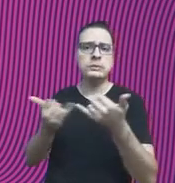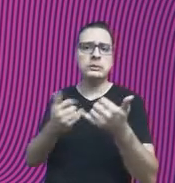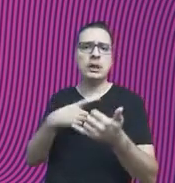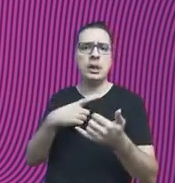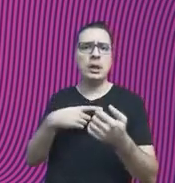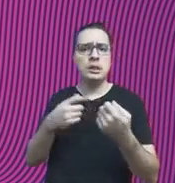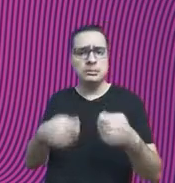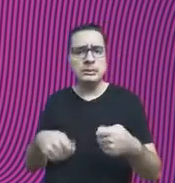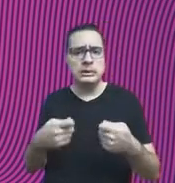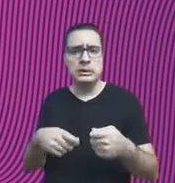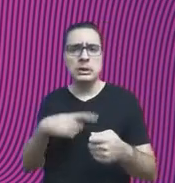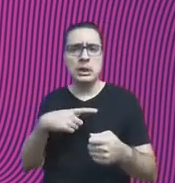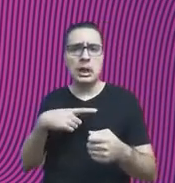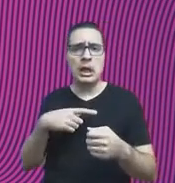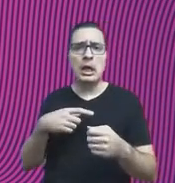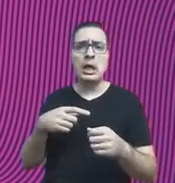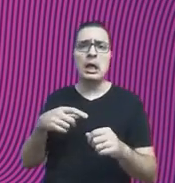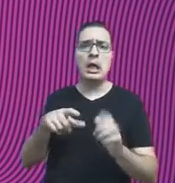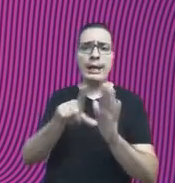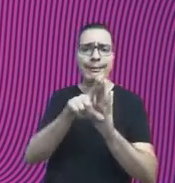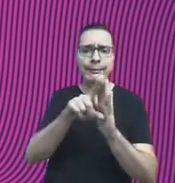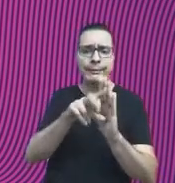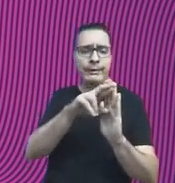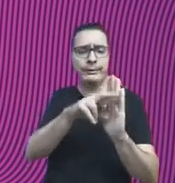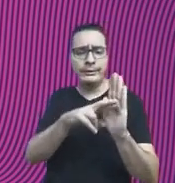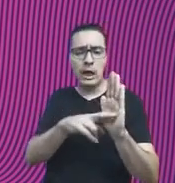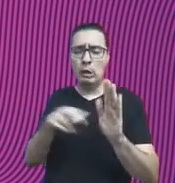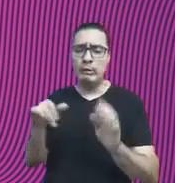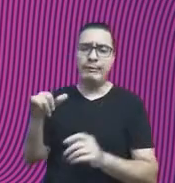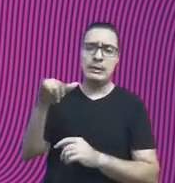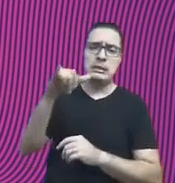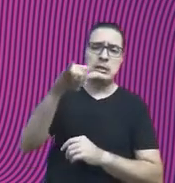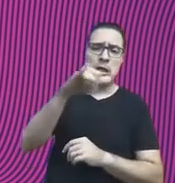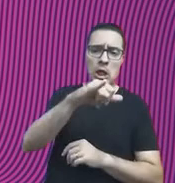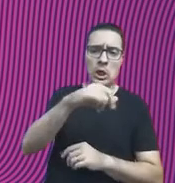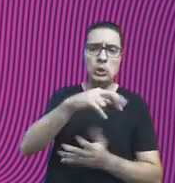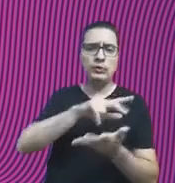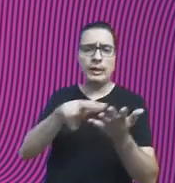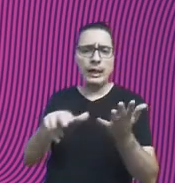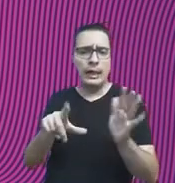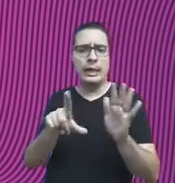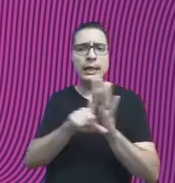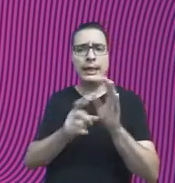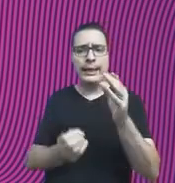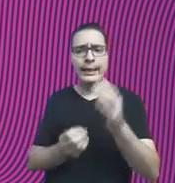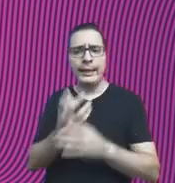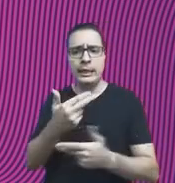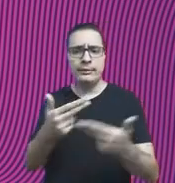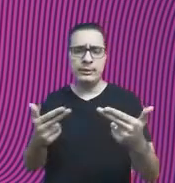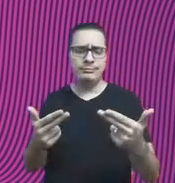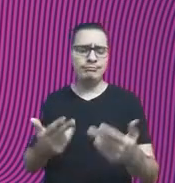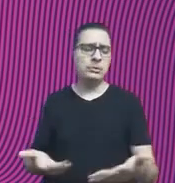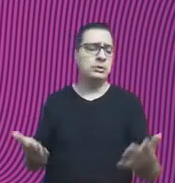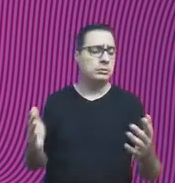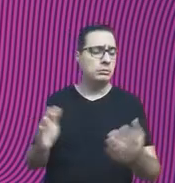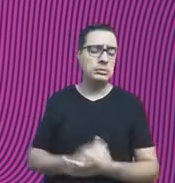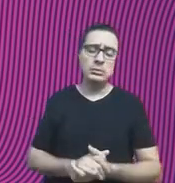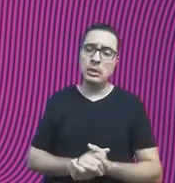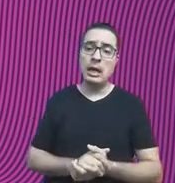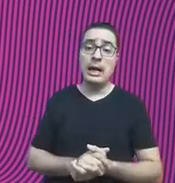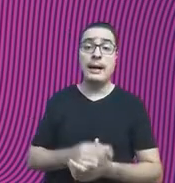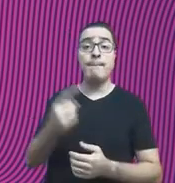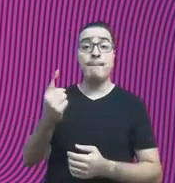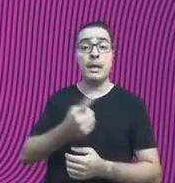as regulações da aviação, uma lei que pode ser feita? Eu falei, caramba, cara, a primeira reação nossa é sempre